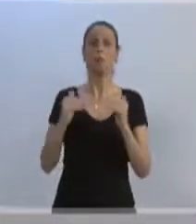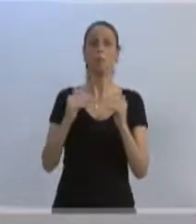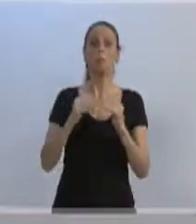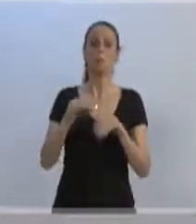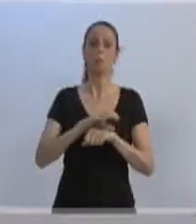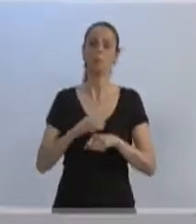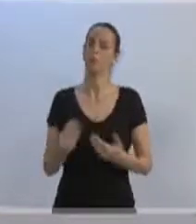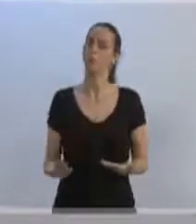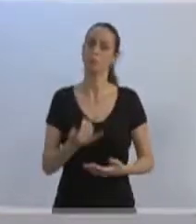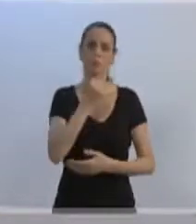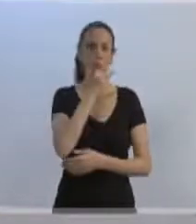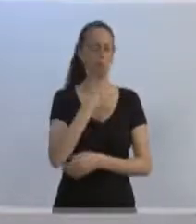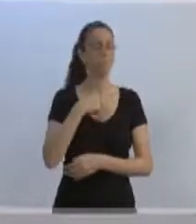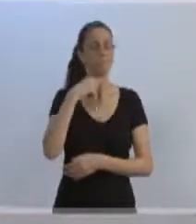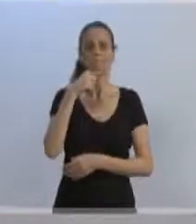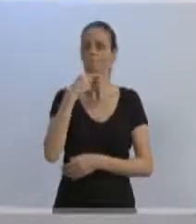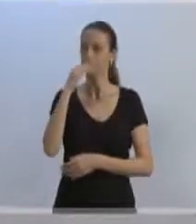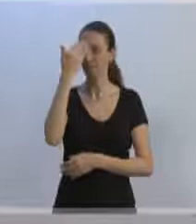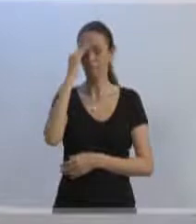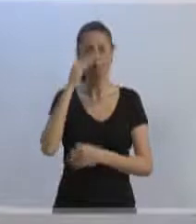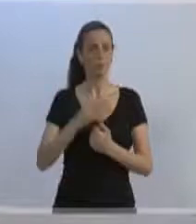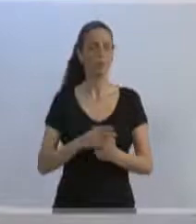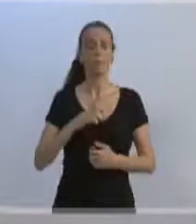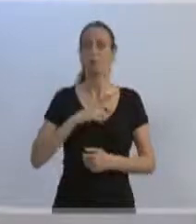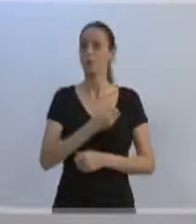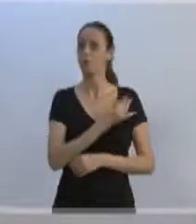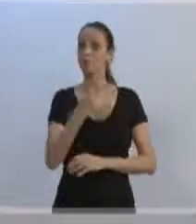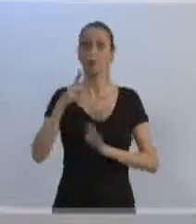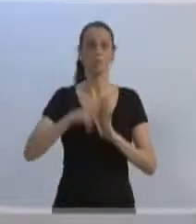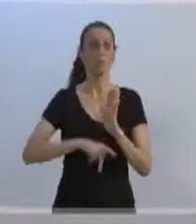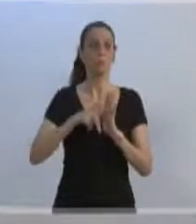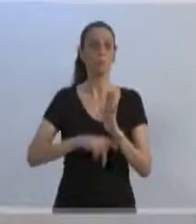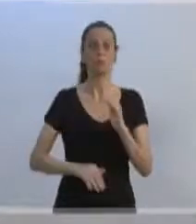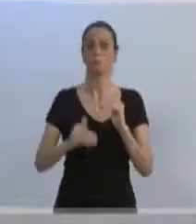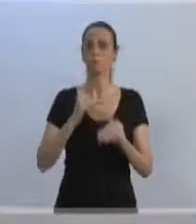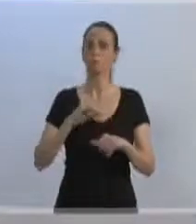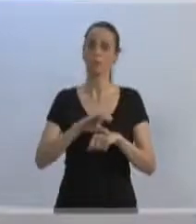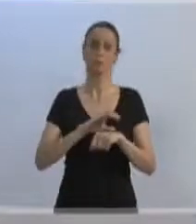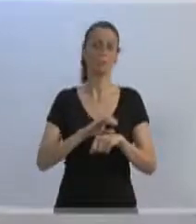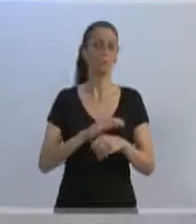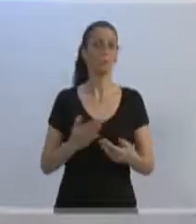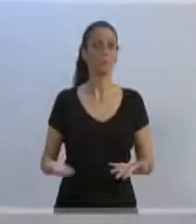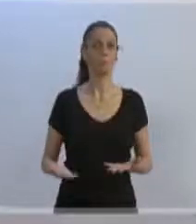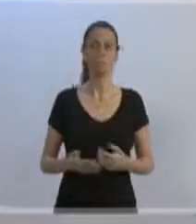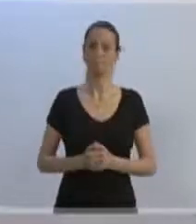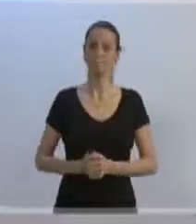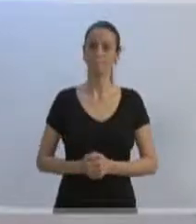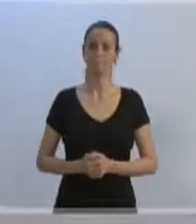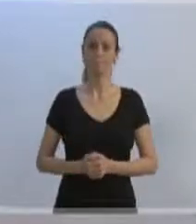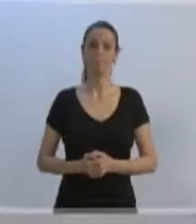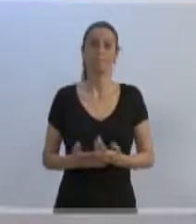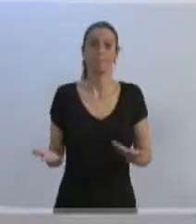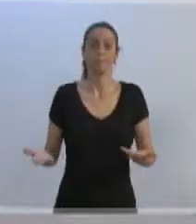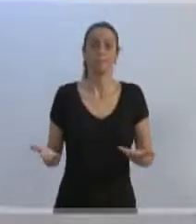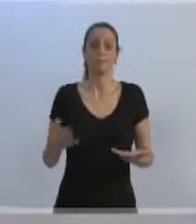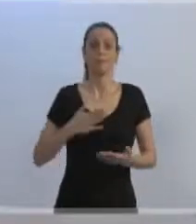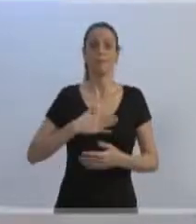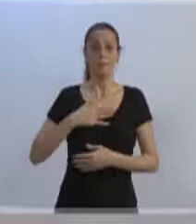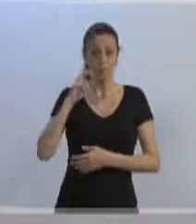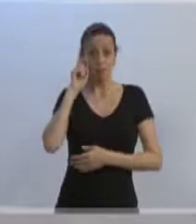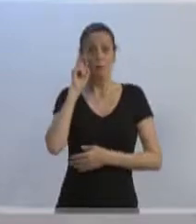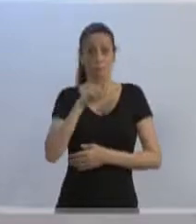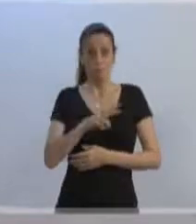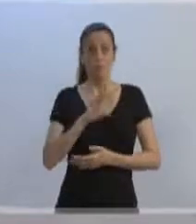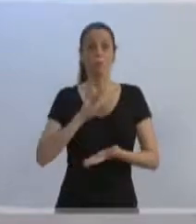consigo entender o modo de projecto em curso em constitucional passa nessa casa e uma coisa que vá beneficiar todo mundo tá aí a prova agora que ele